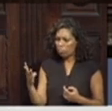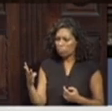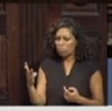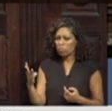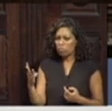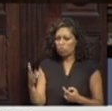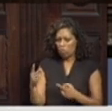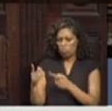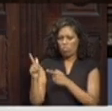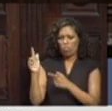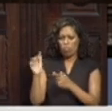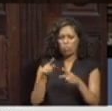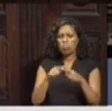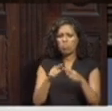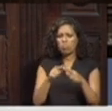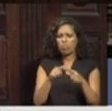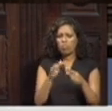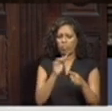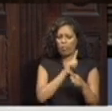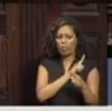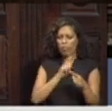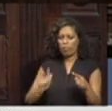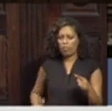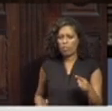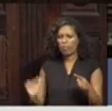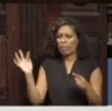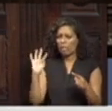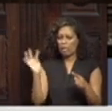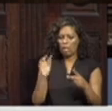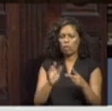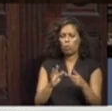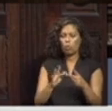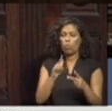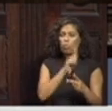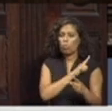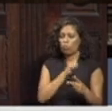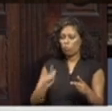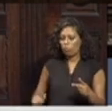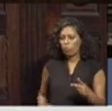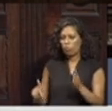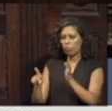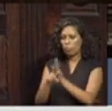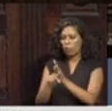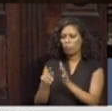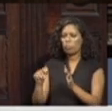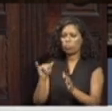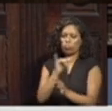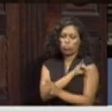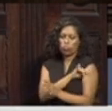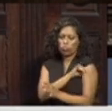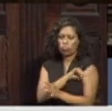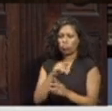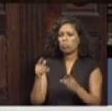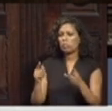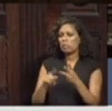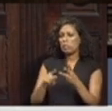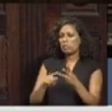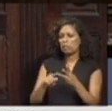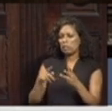prática. Essa ação integrada do governo federal no Rio de Janeiro já leva alguns meses. Que resultado